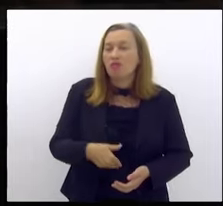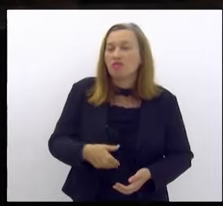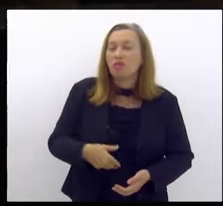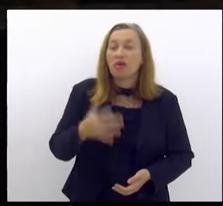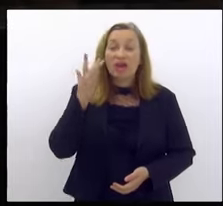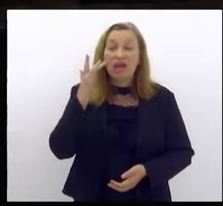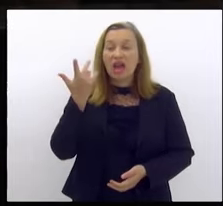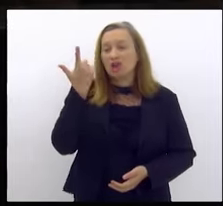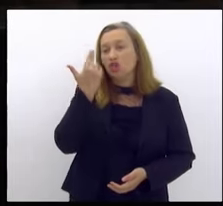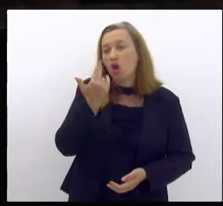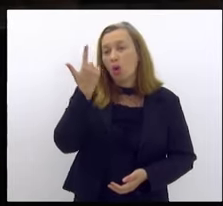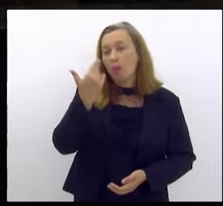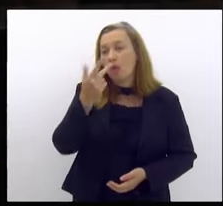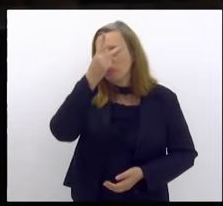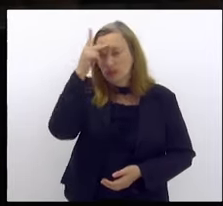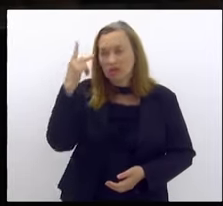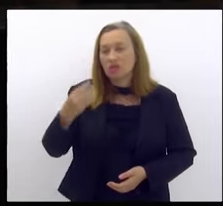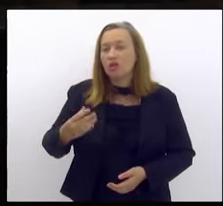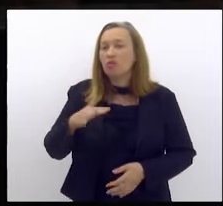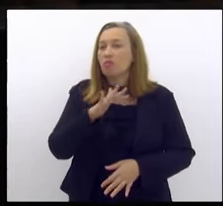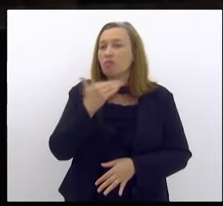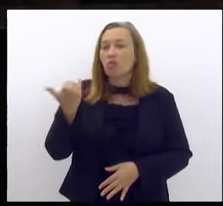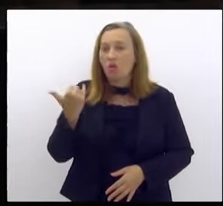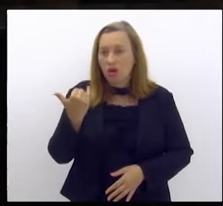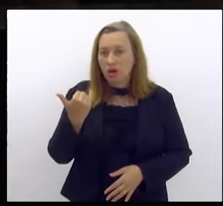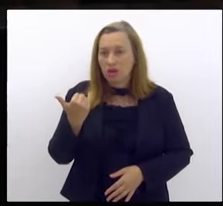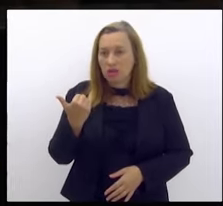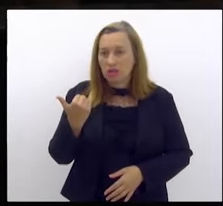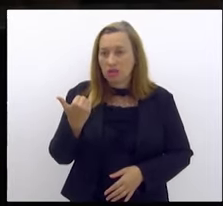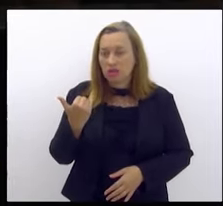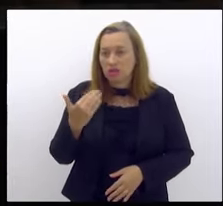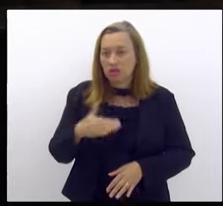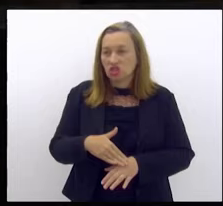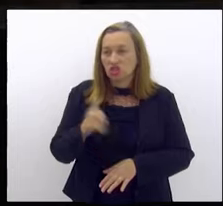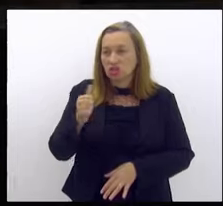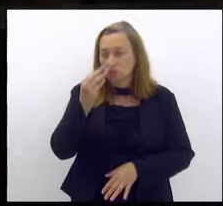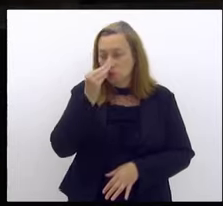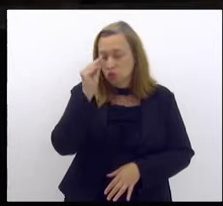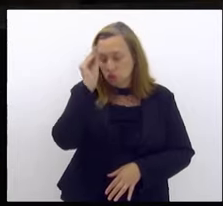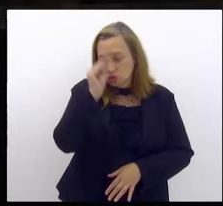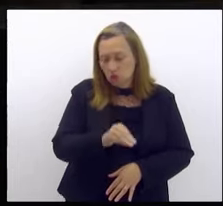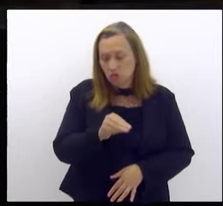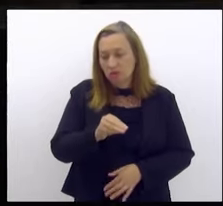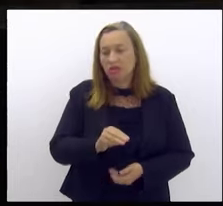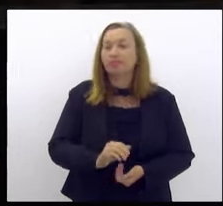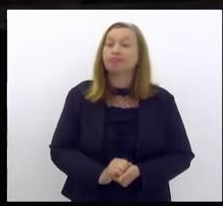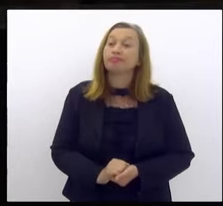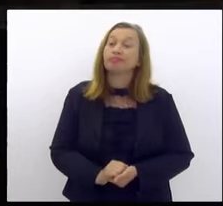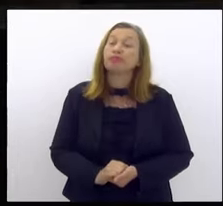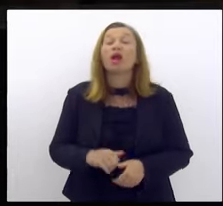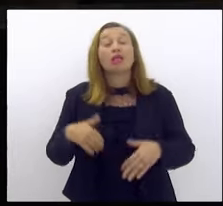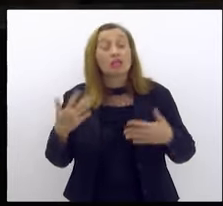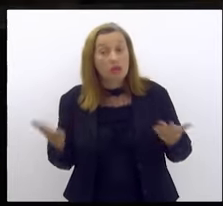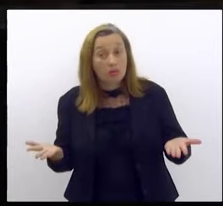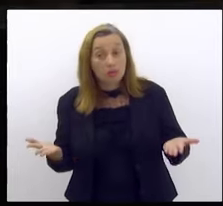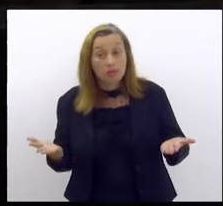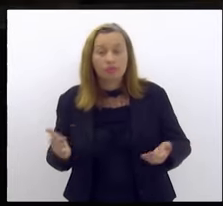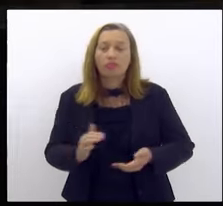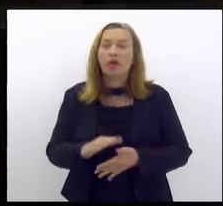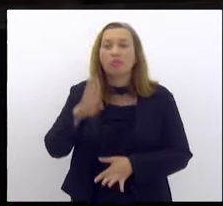acham natural que pessoas morram com a sua dignidade humana completamente aviltada. Então,